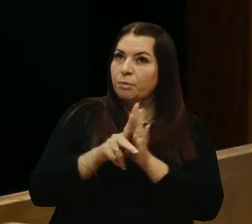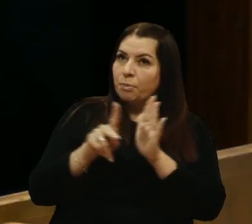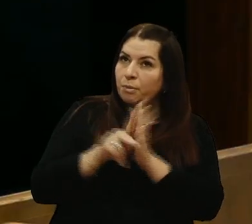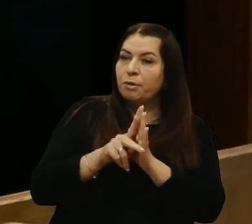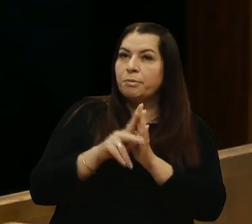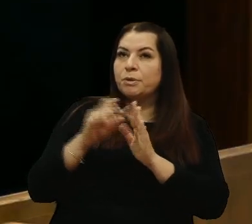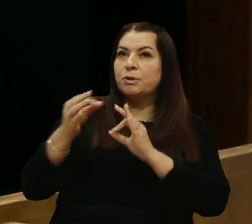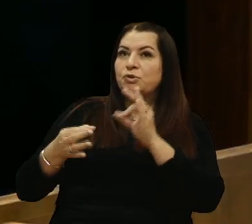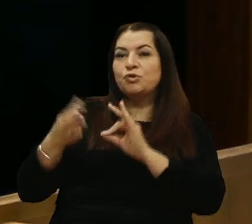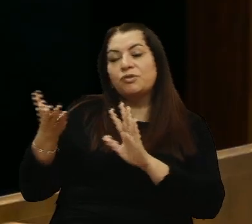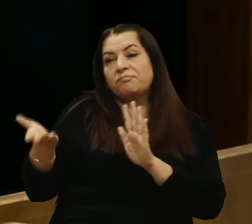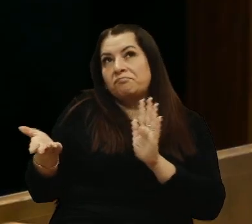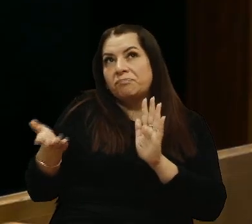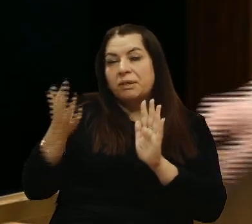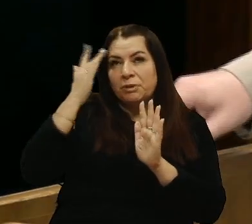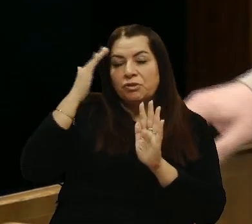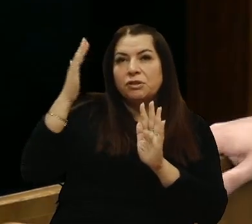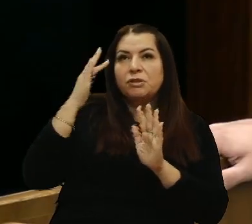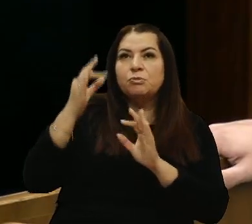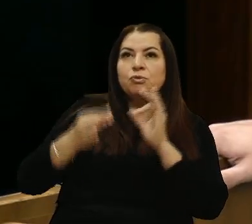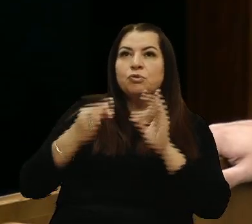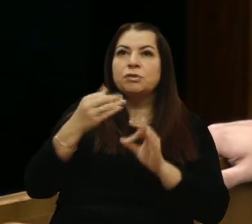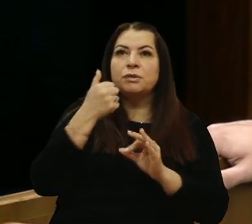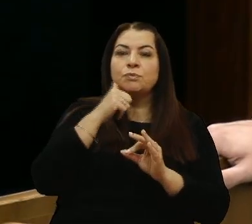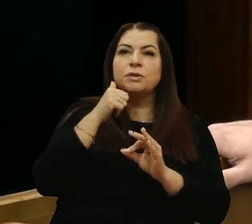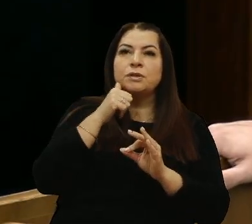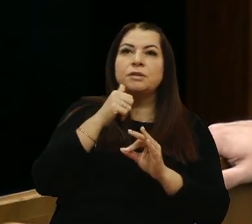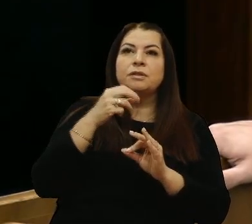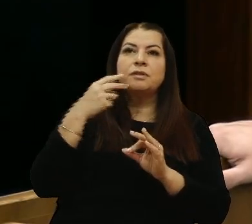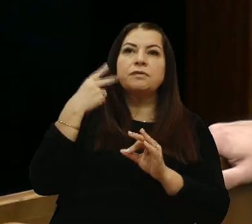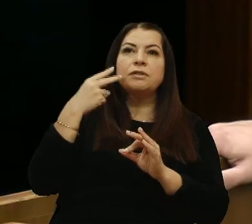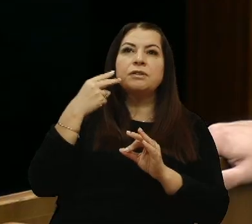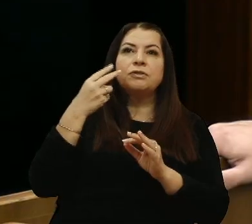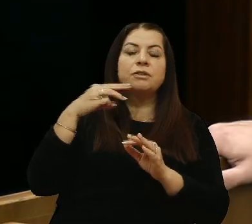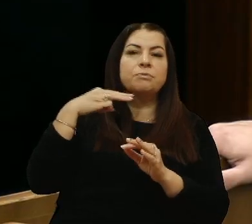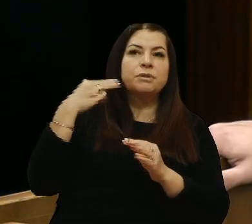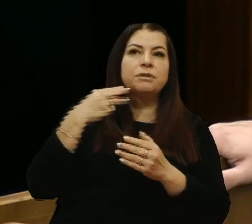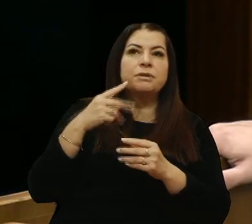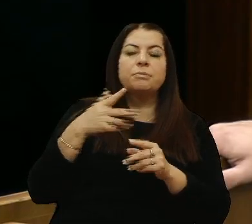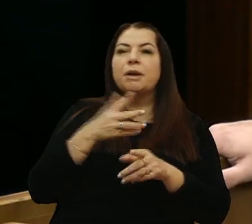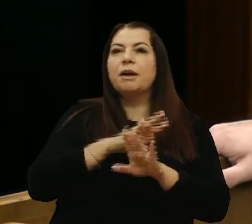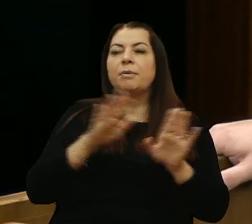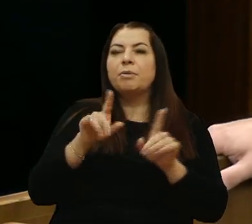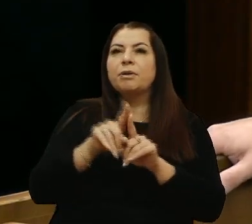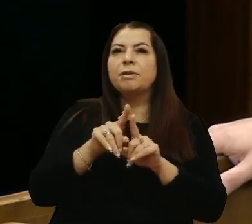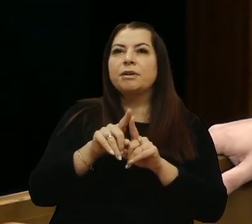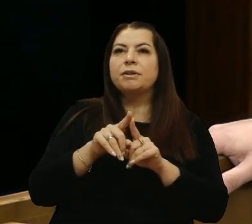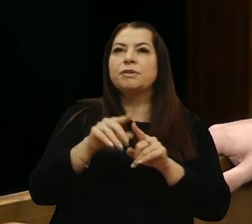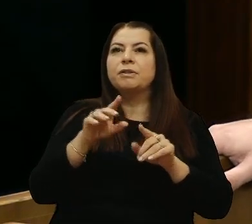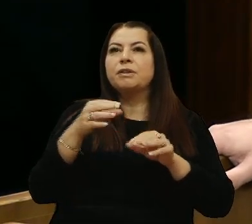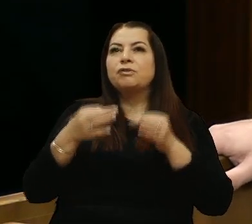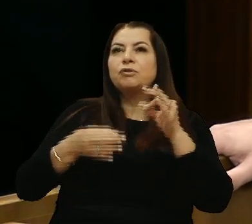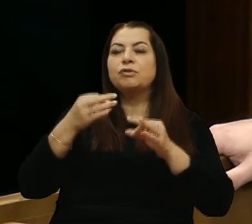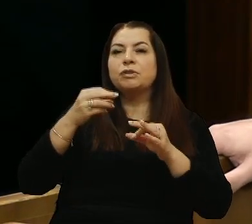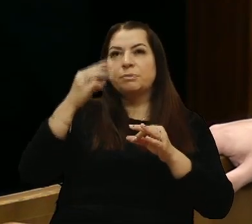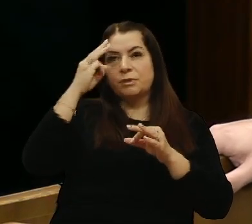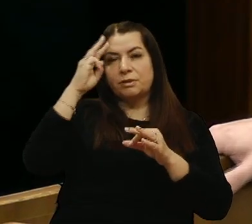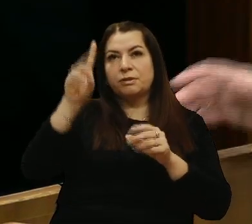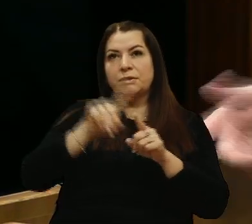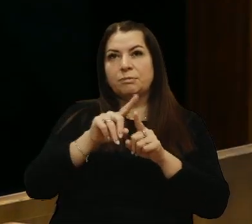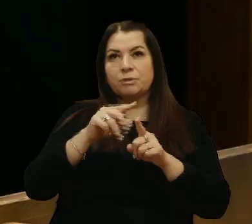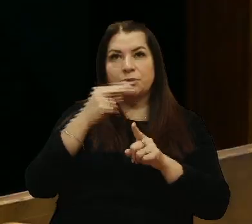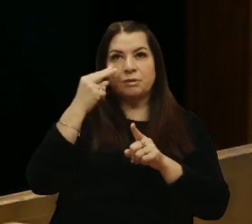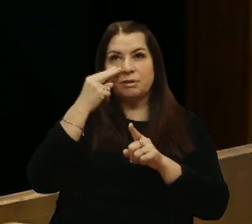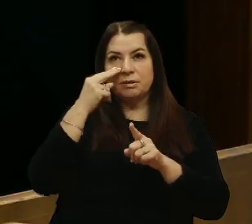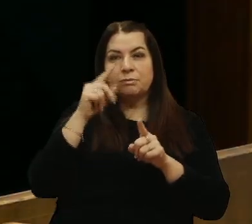justiça. Imagina se criasse uma justiça das mulheres, vereadora Marisol, para combater a justiça dos militares. Eu gostaria que o vereador Sandro Fatinel